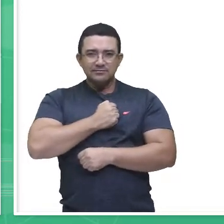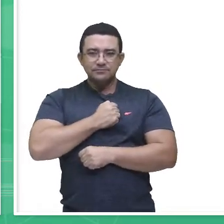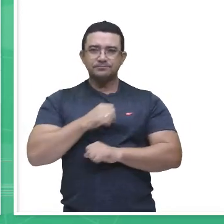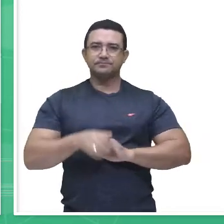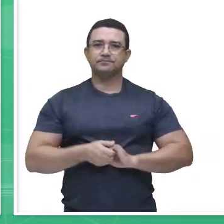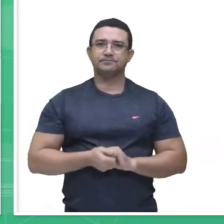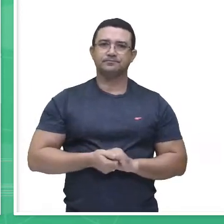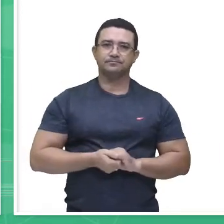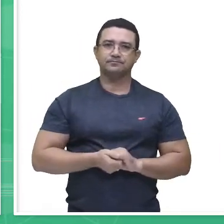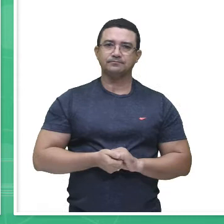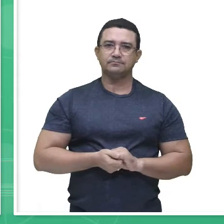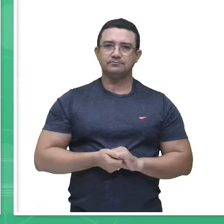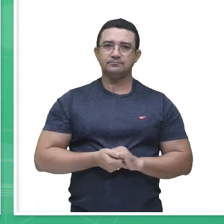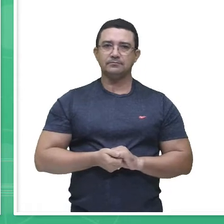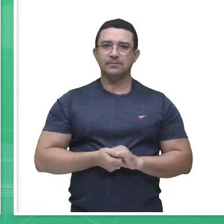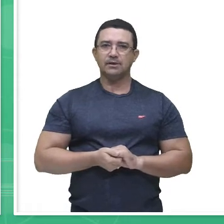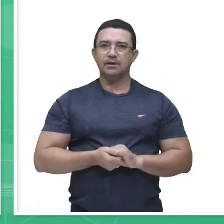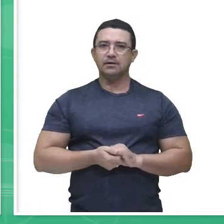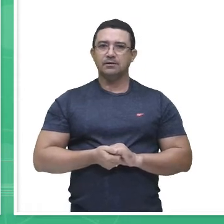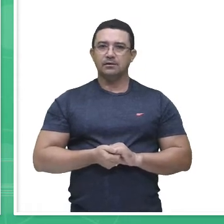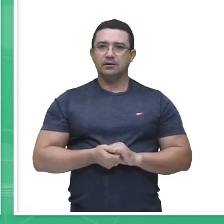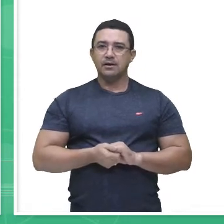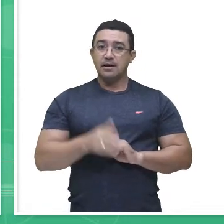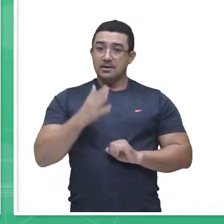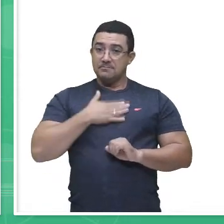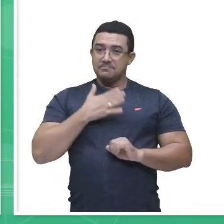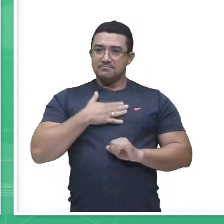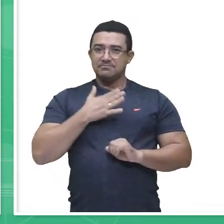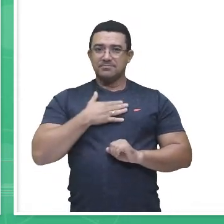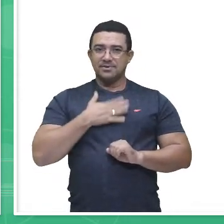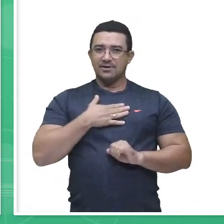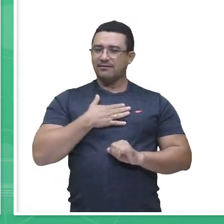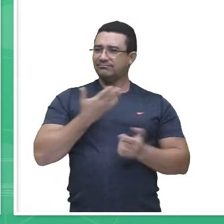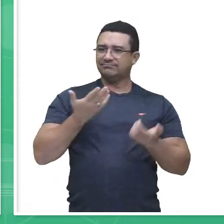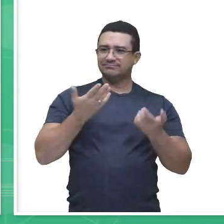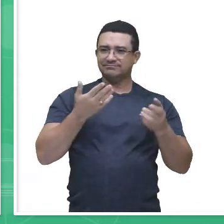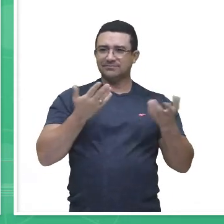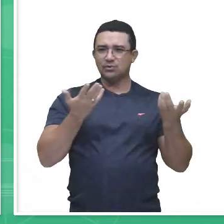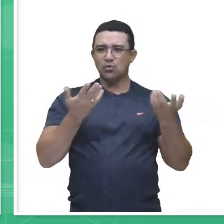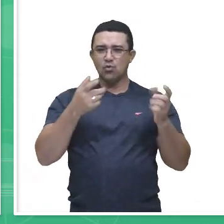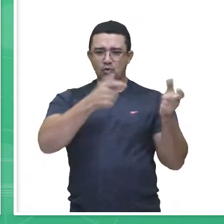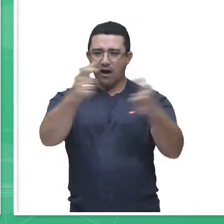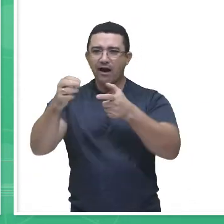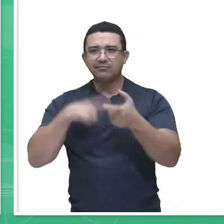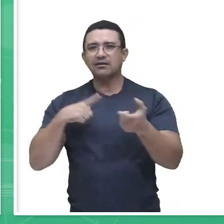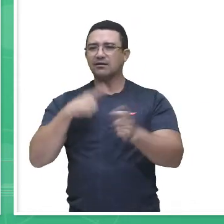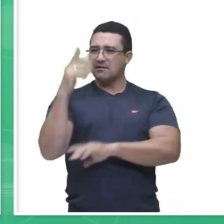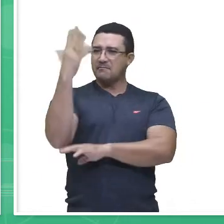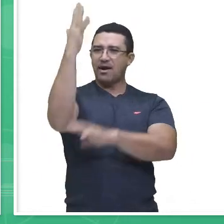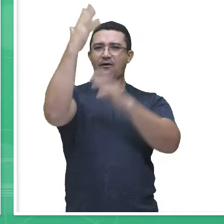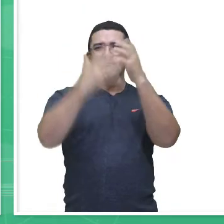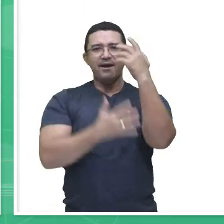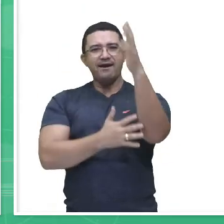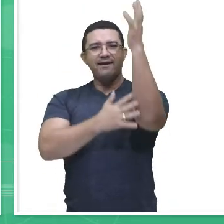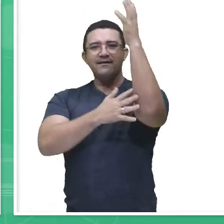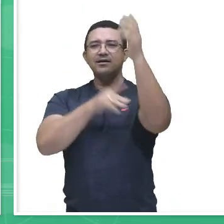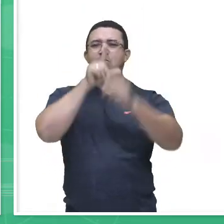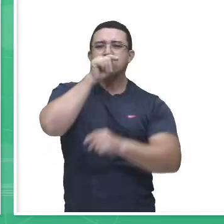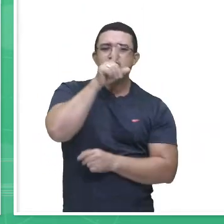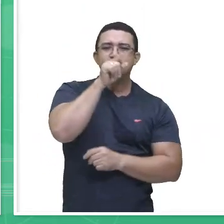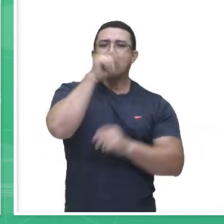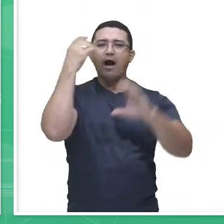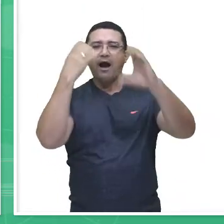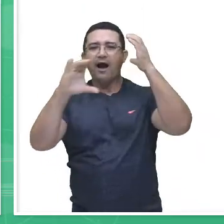aqui os nossos versos, olha só. Ele fala palmeiras, sabiá, aves, né? E percebo